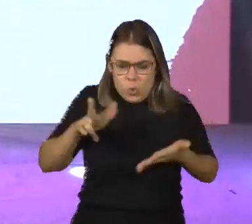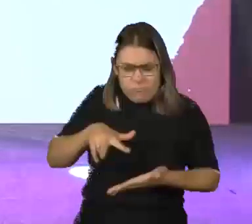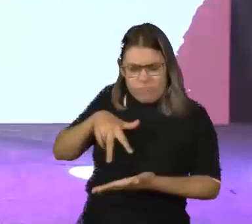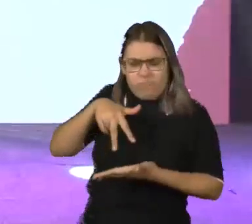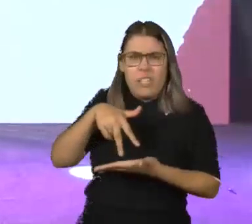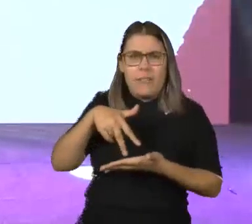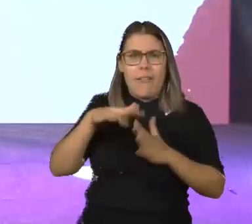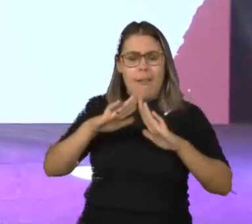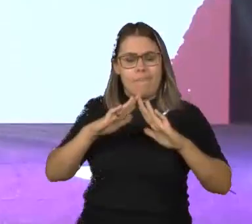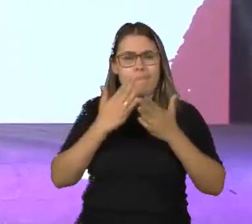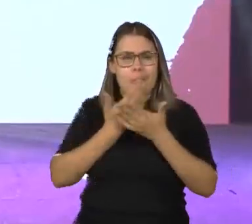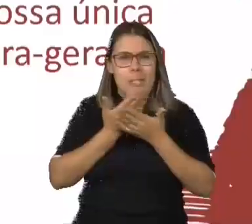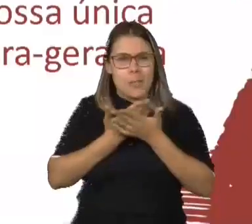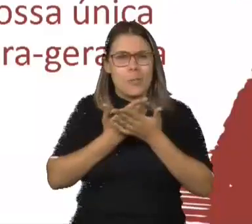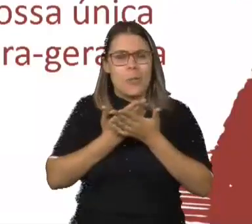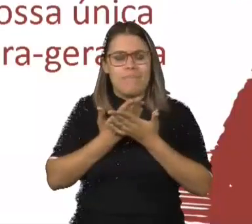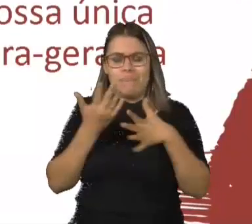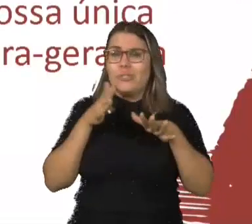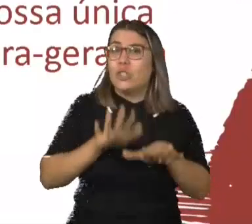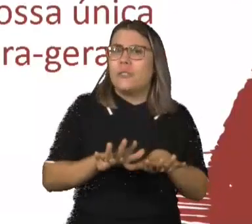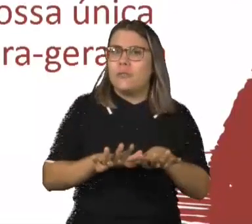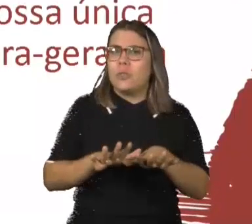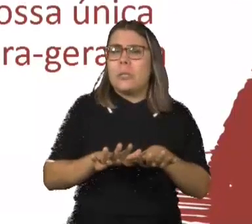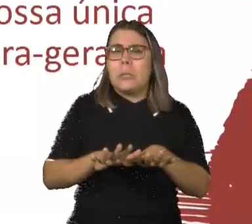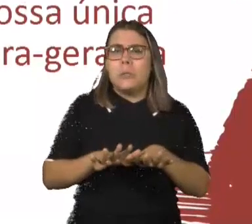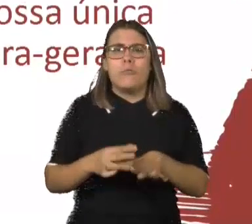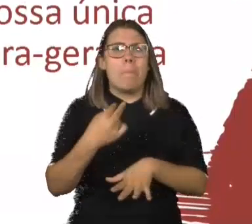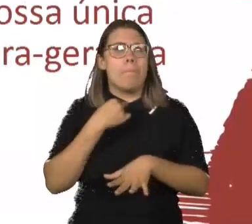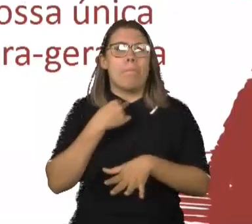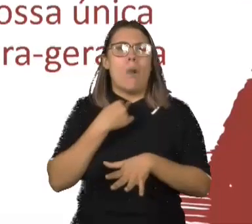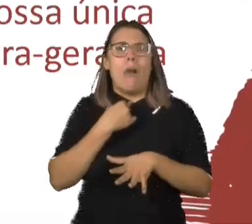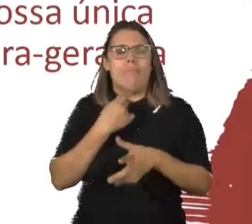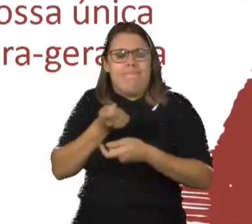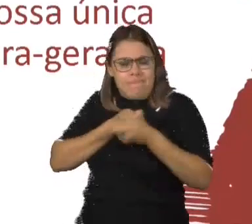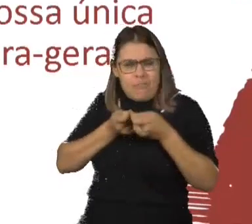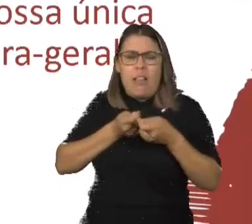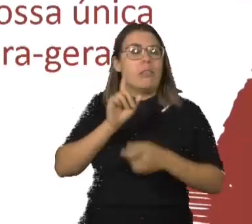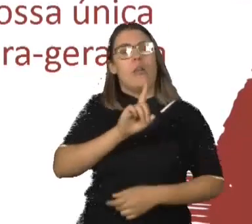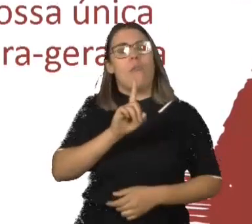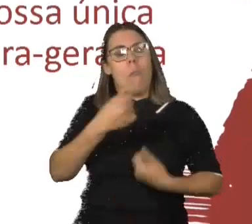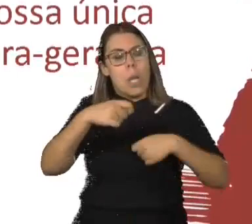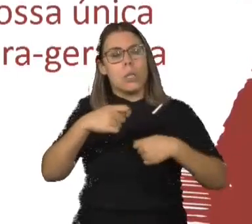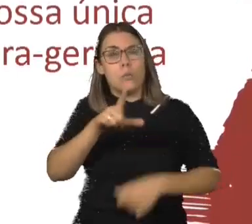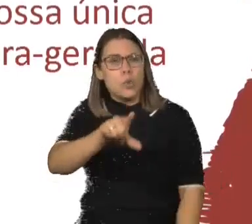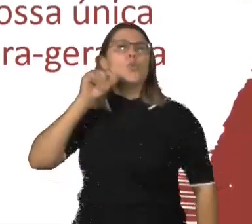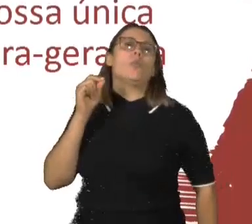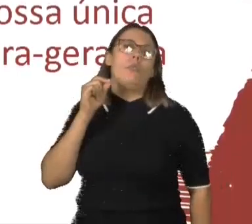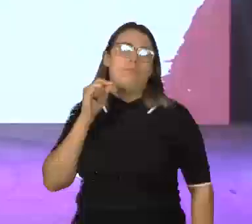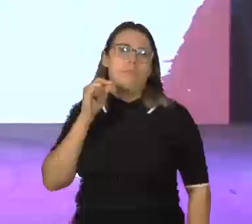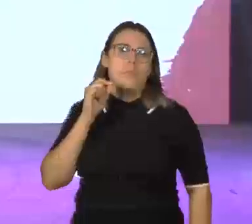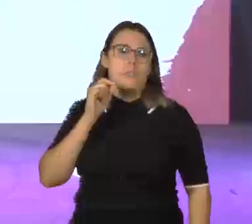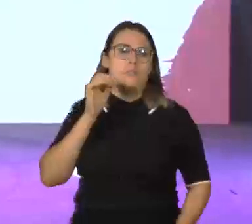tornar a educação mais inclusiva não é algo negociável, é a nossa única opção. Essa